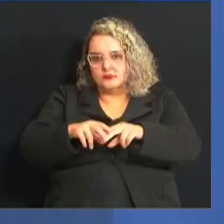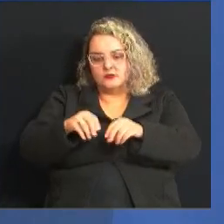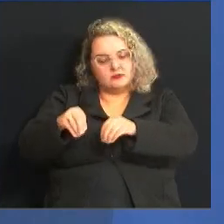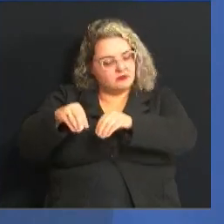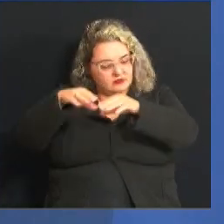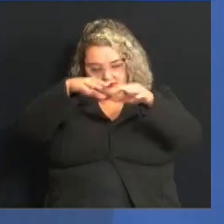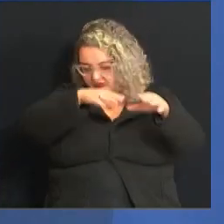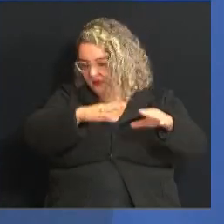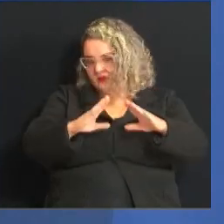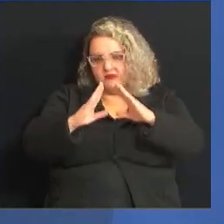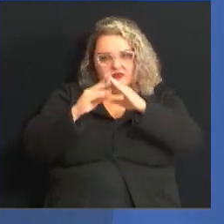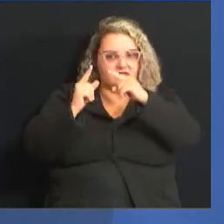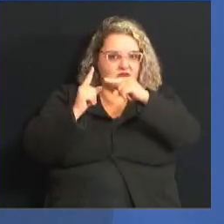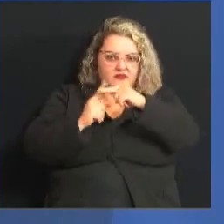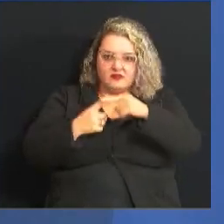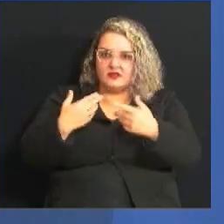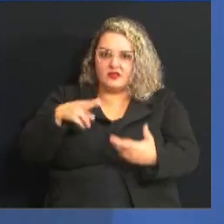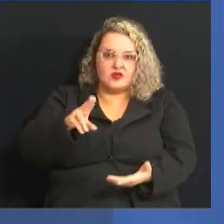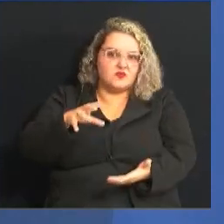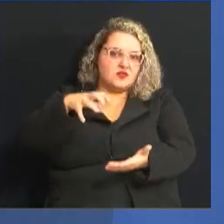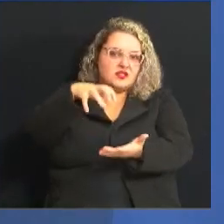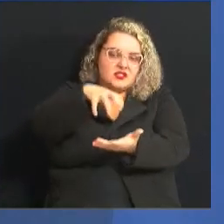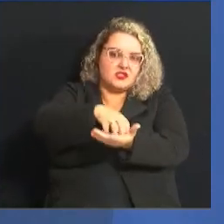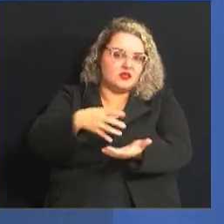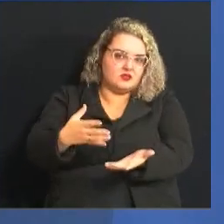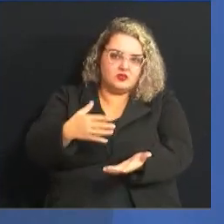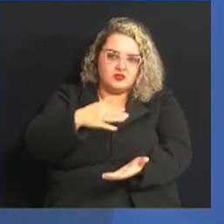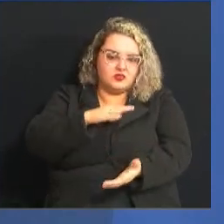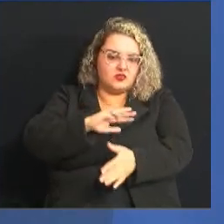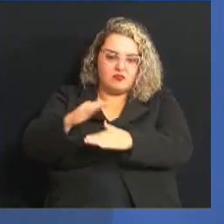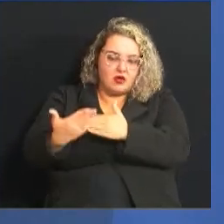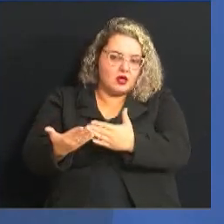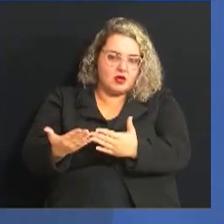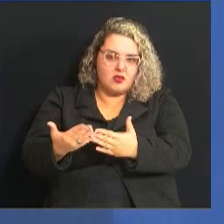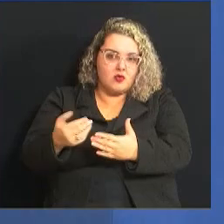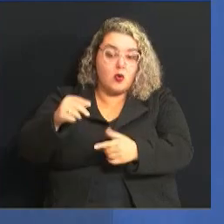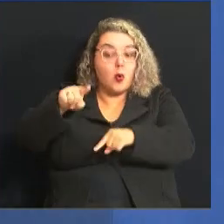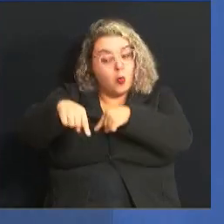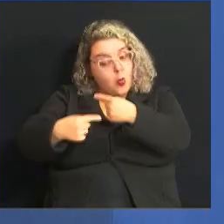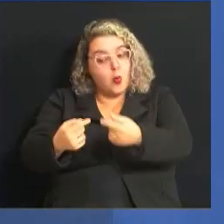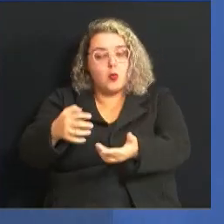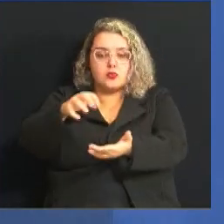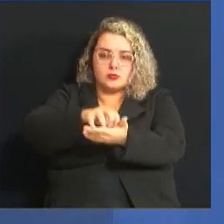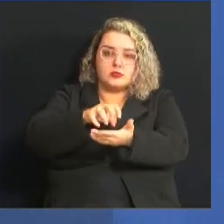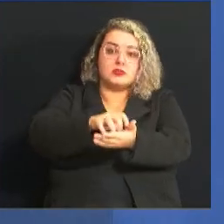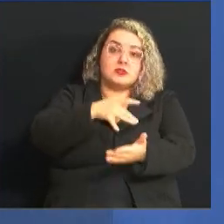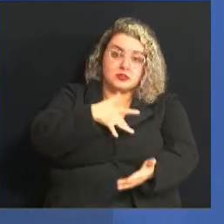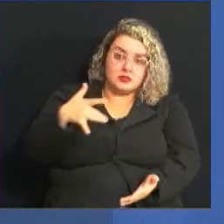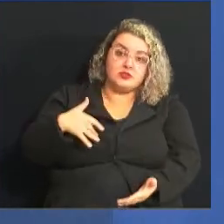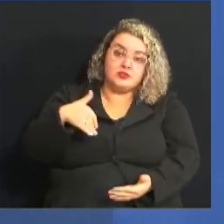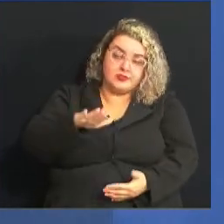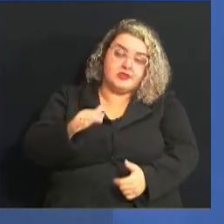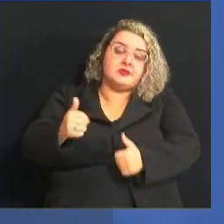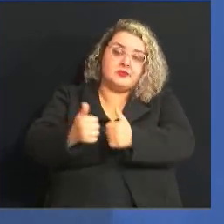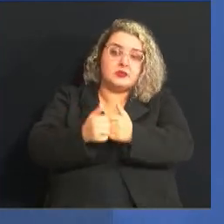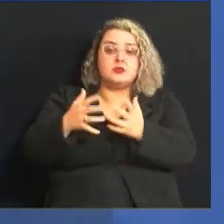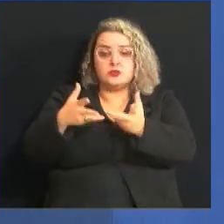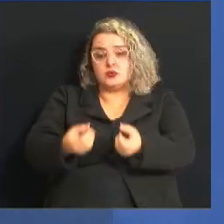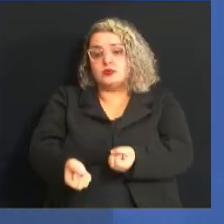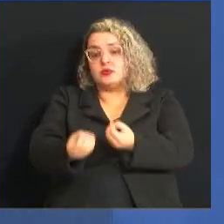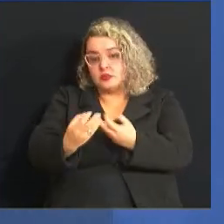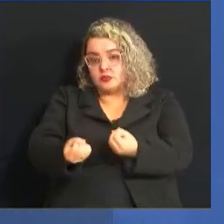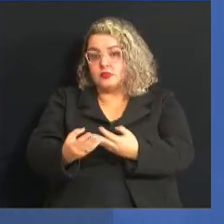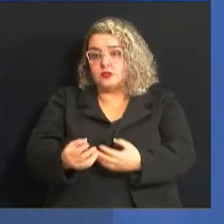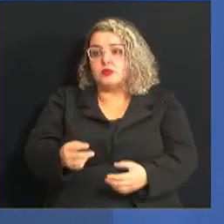para a igreja, ou para o centro do bairro, ou para outro centro de saúde mais próximo, mas todas essas informações você encontra lá